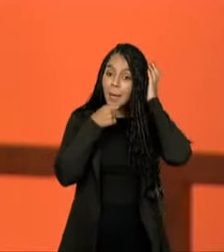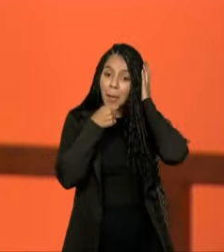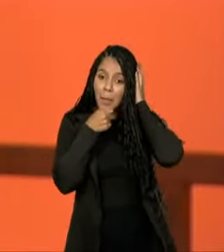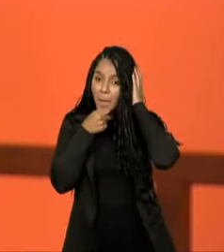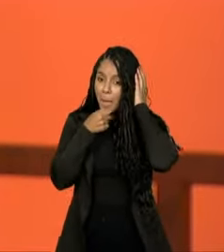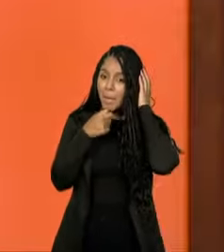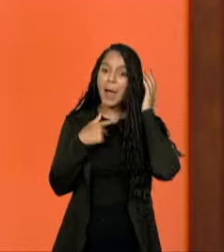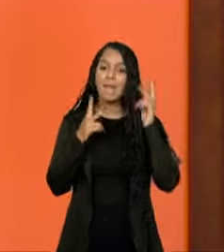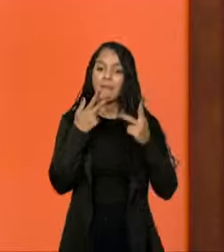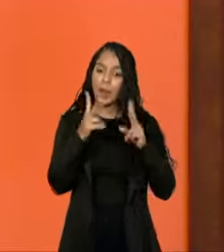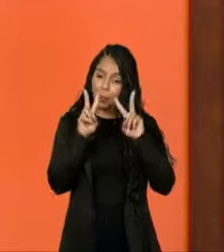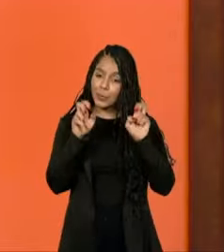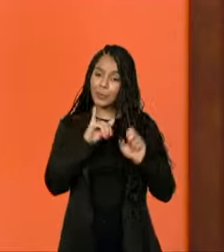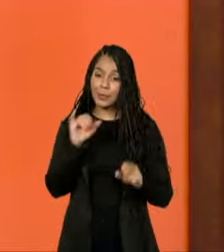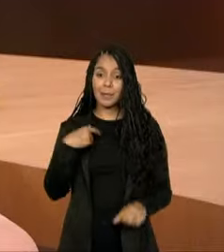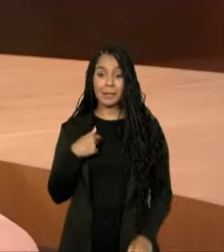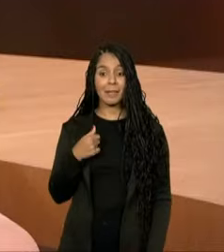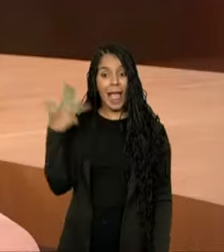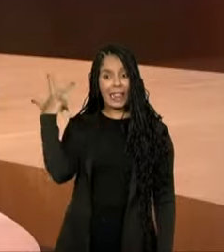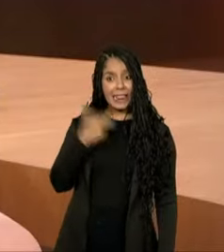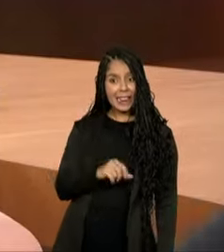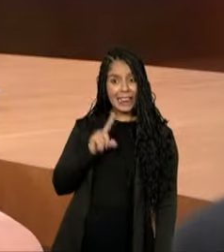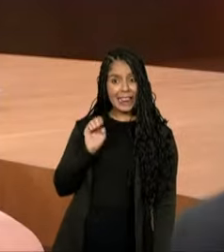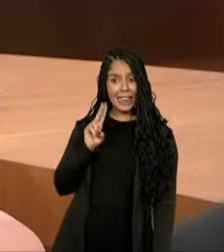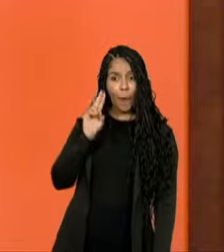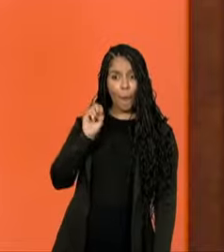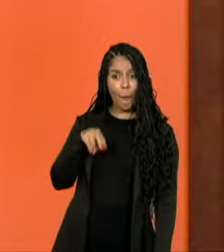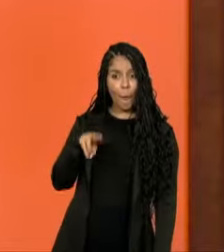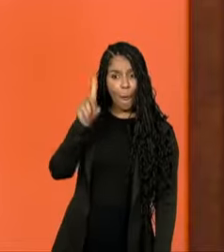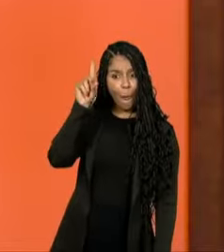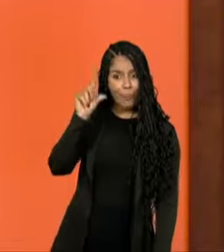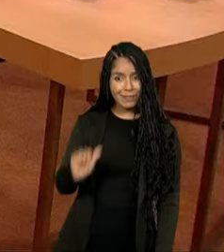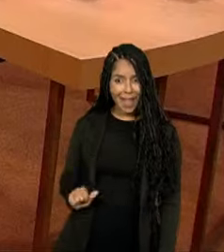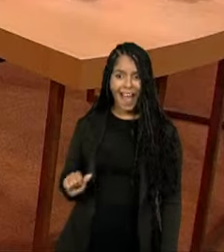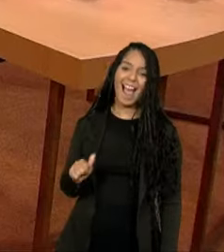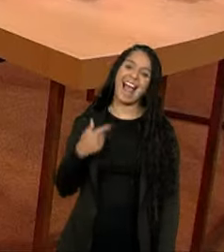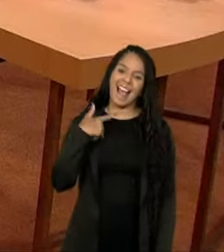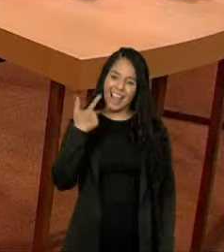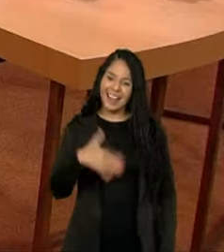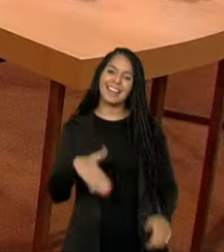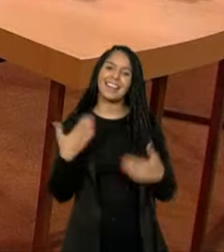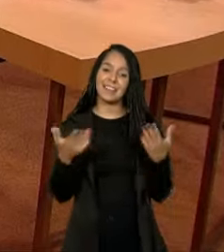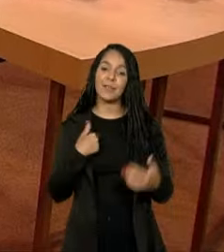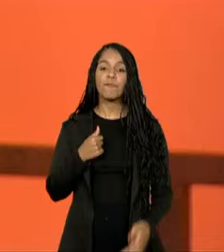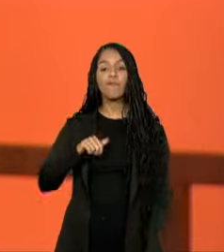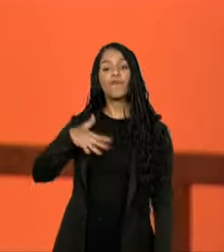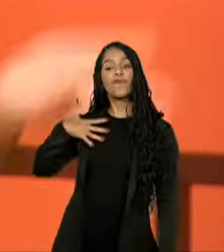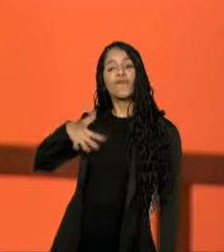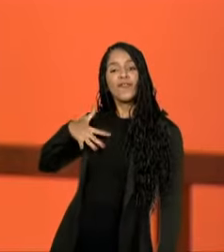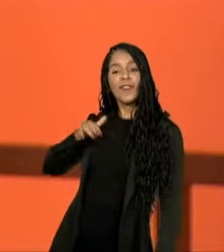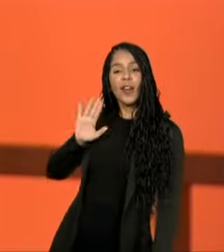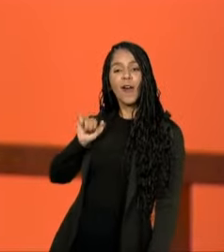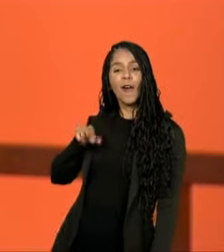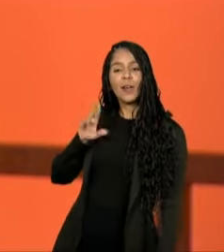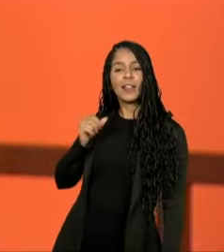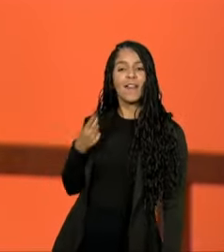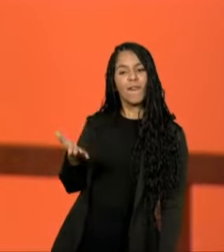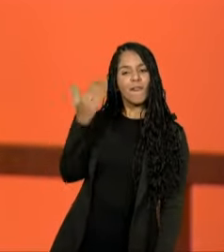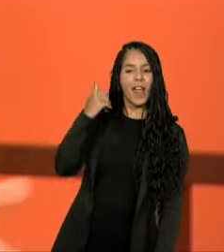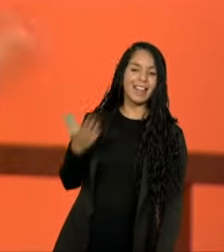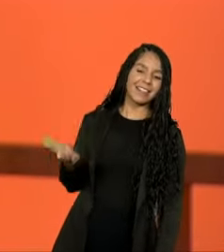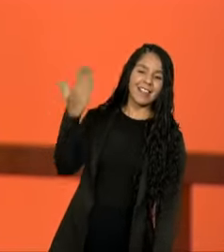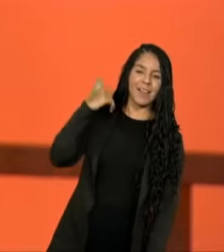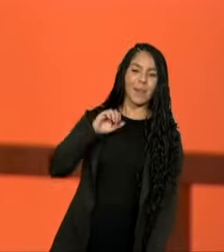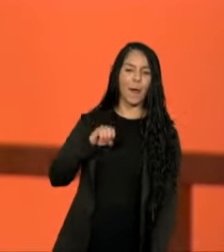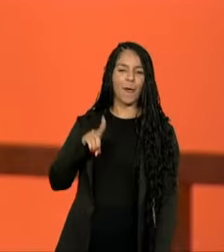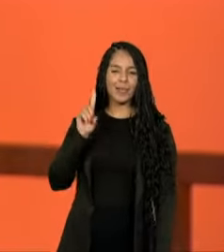desses... Gente, deu onda! Vai dar muita onda! Deu onda! Agora vou tirar onda, vai dar onda. Vem na minha onda, eu fazia rádio,